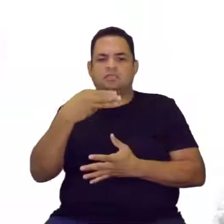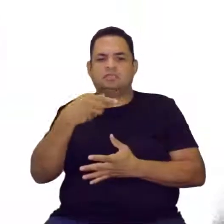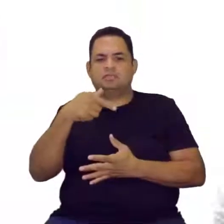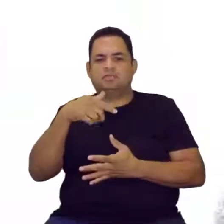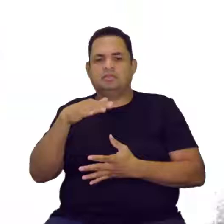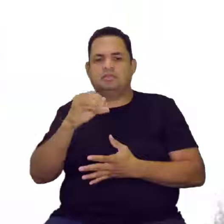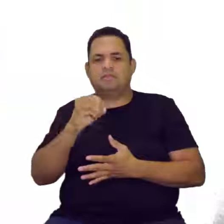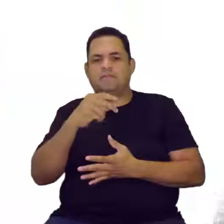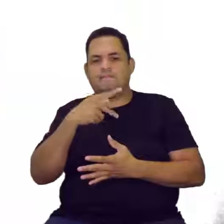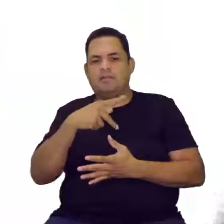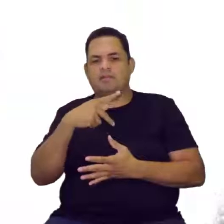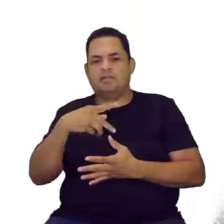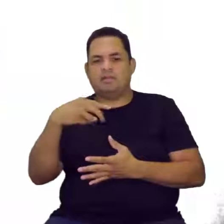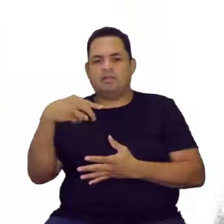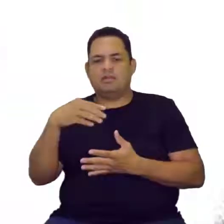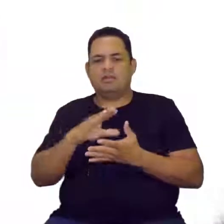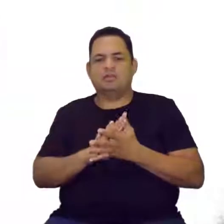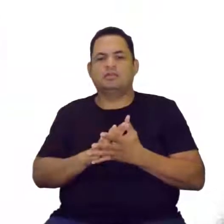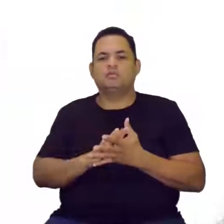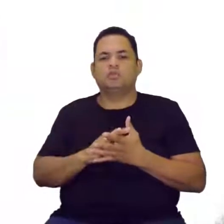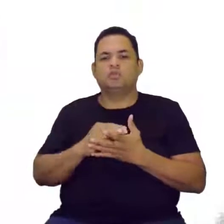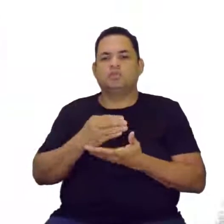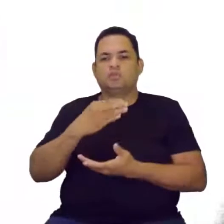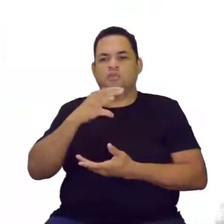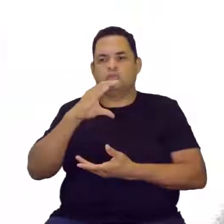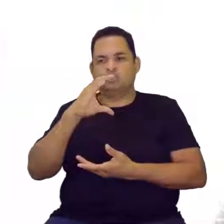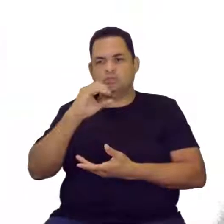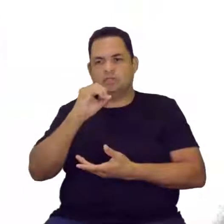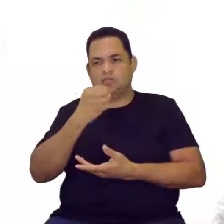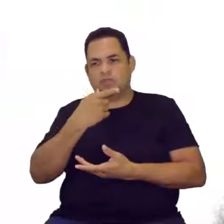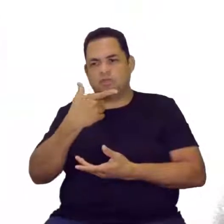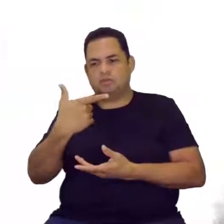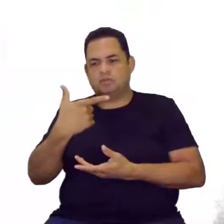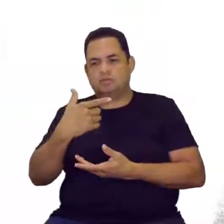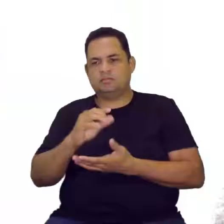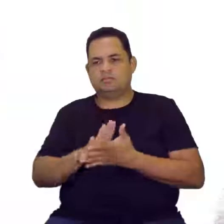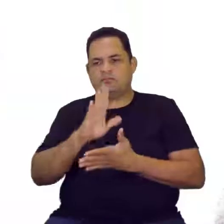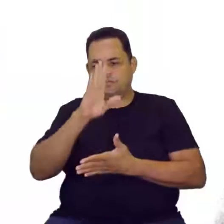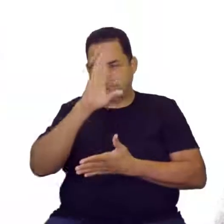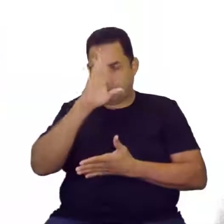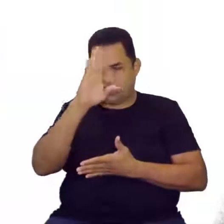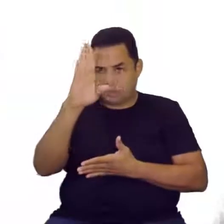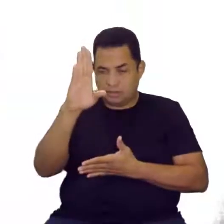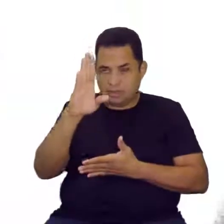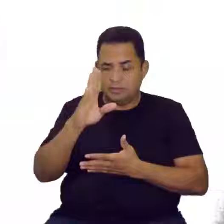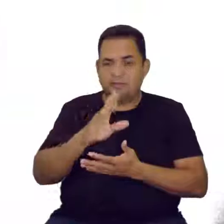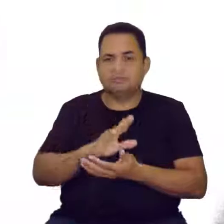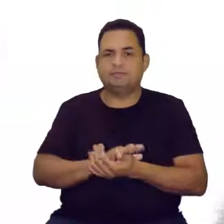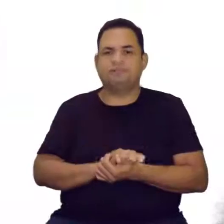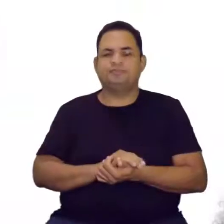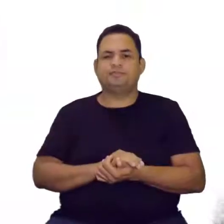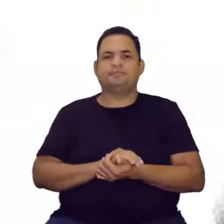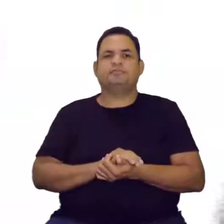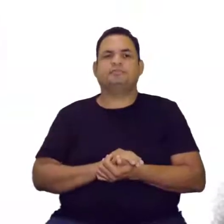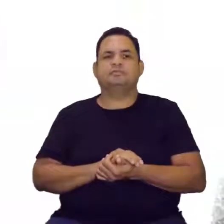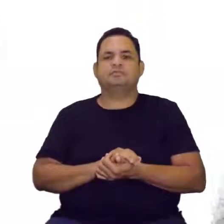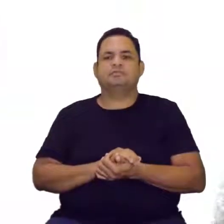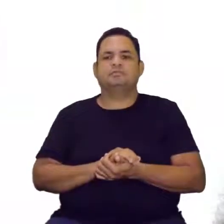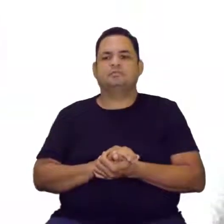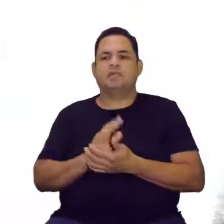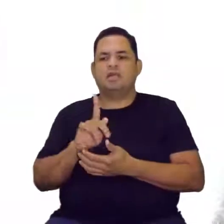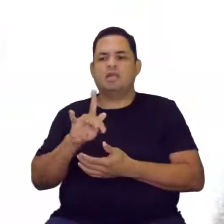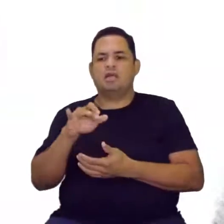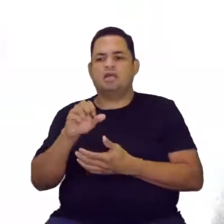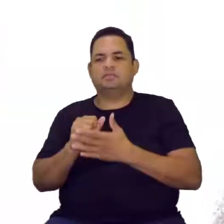por milhão do nosso dióxido de carbono, que é um dos principais gases do